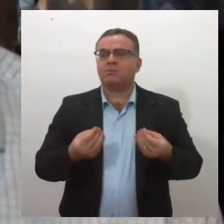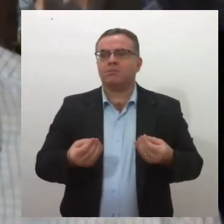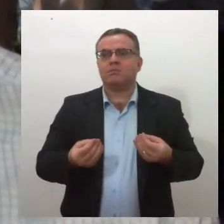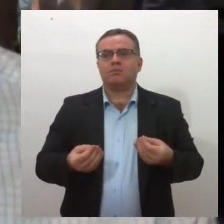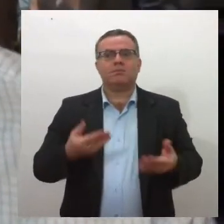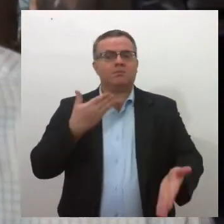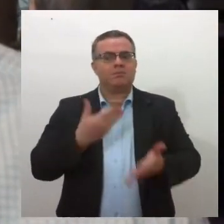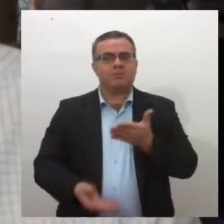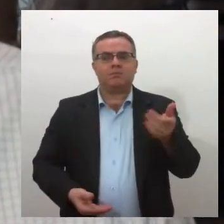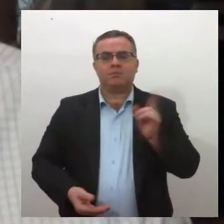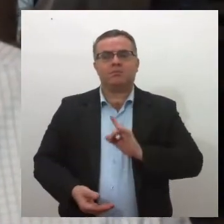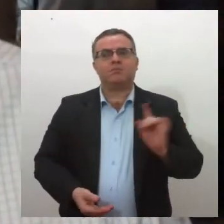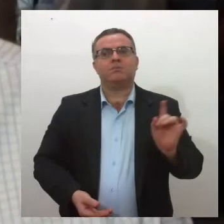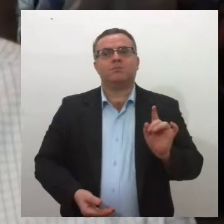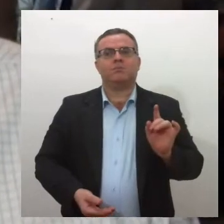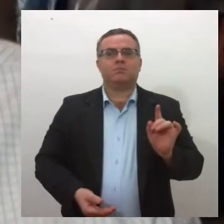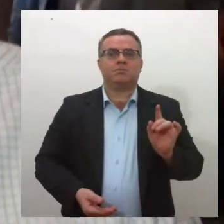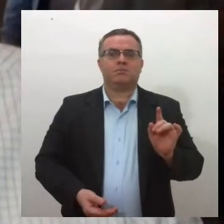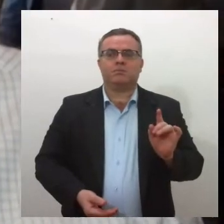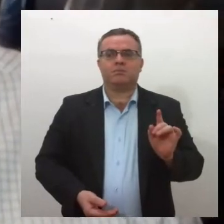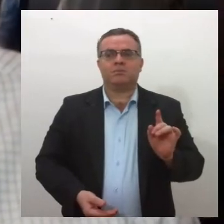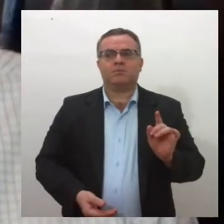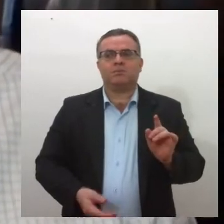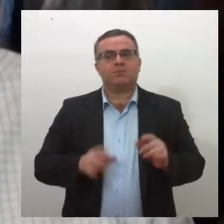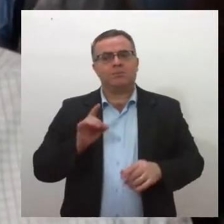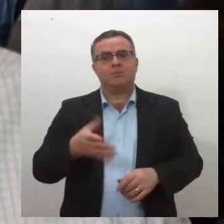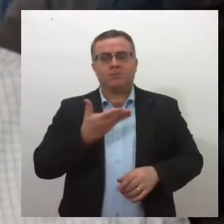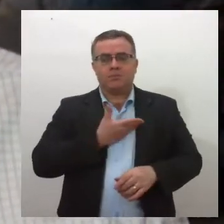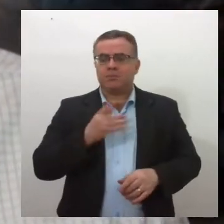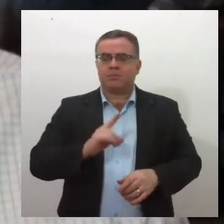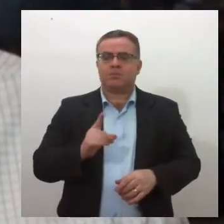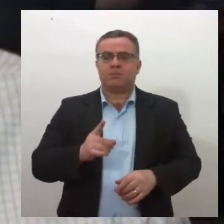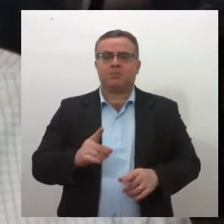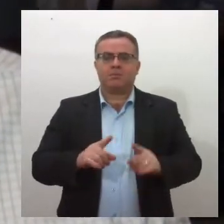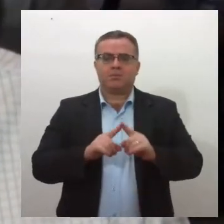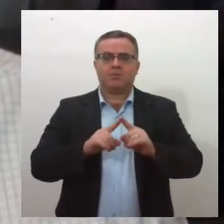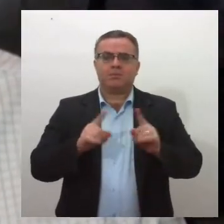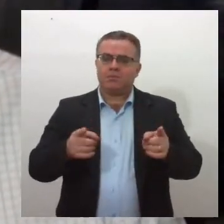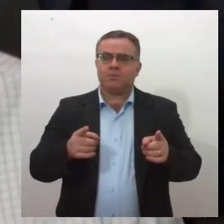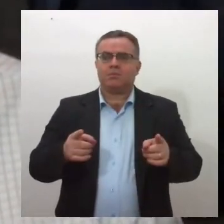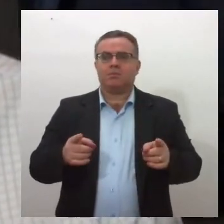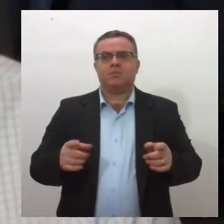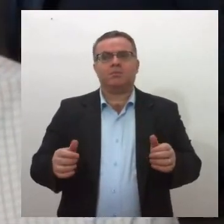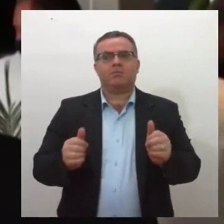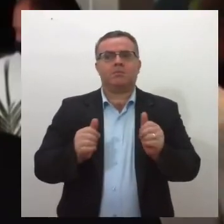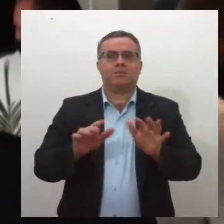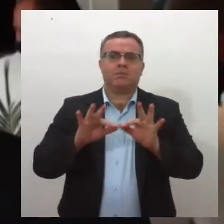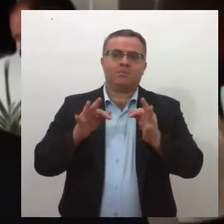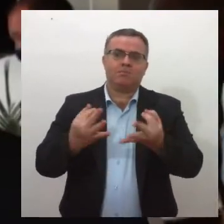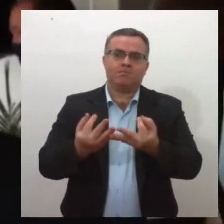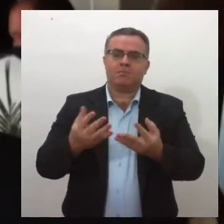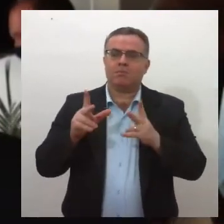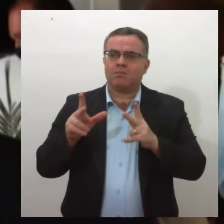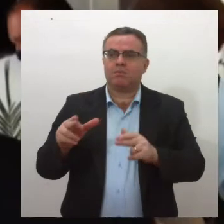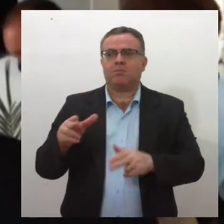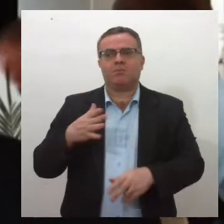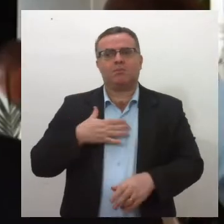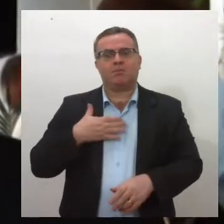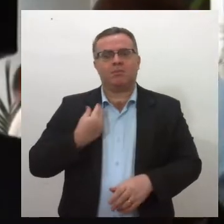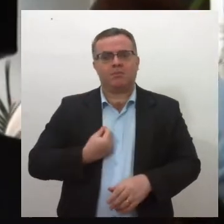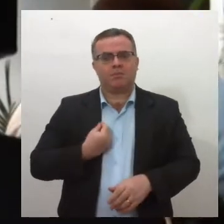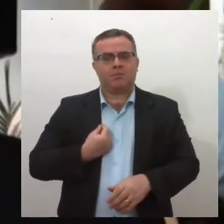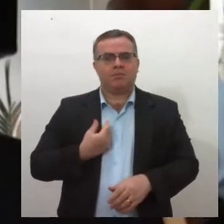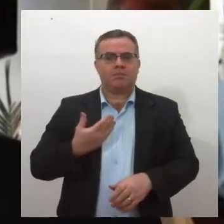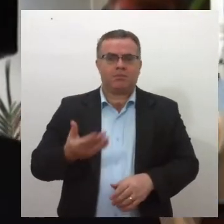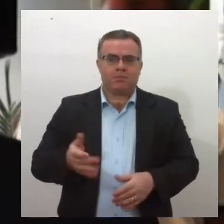perco só um amigo. Pode ter certeza que eu perco um membro da minha família. O senador Rogério